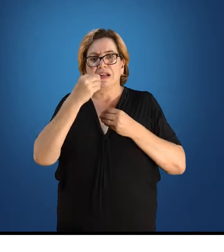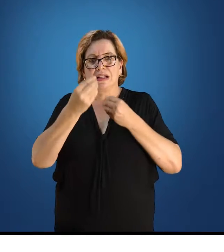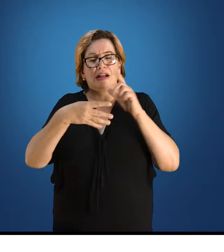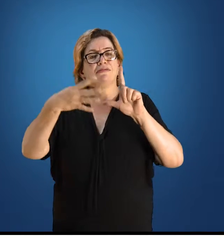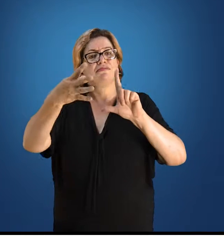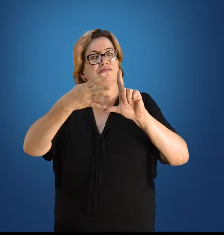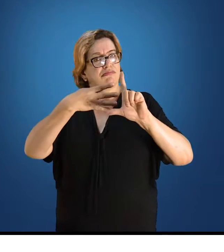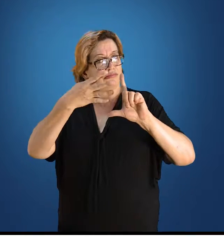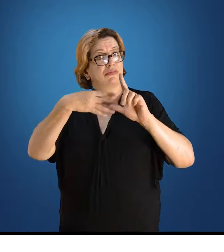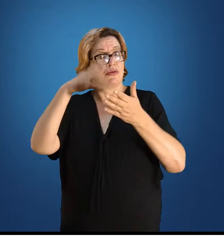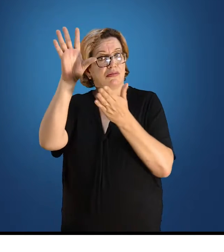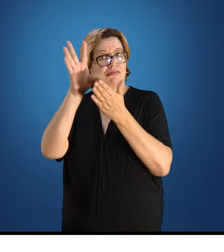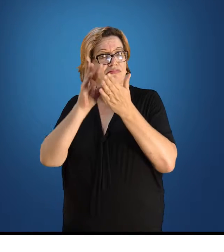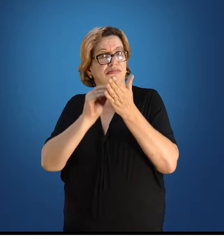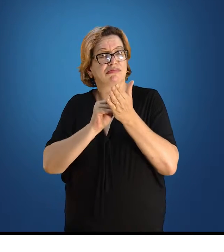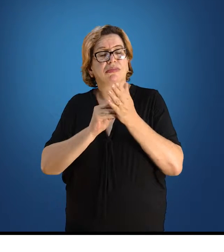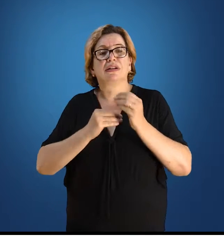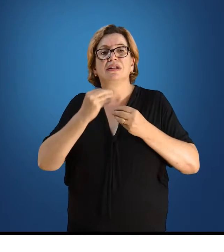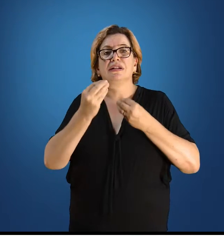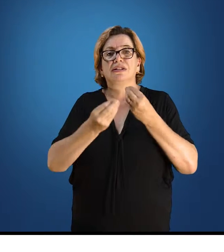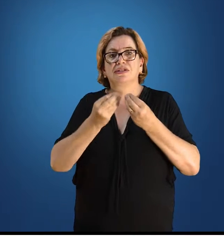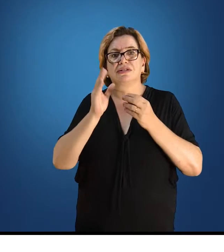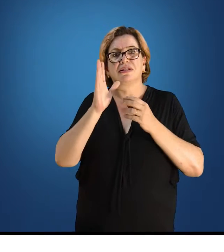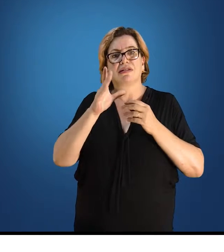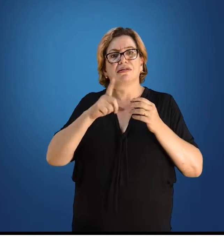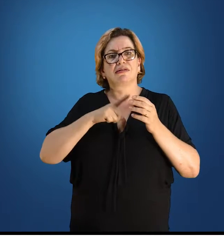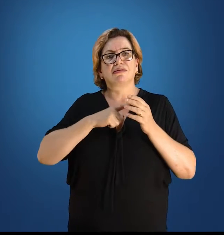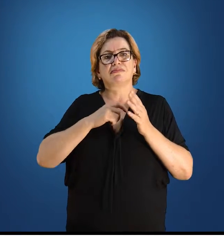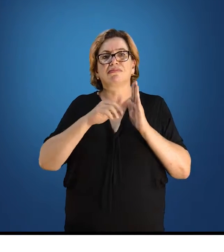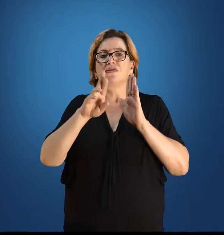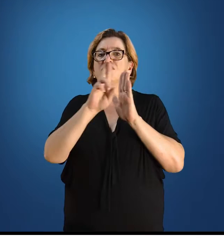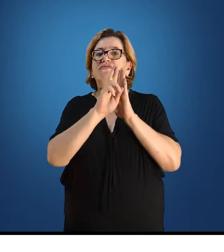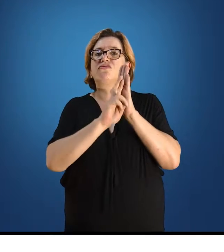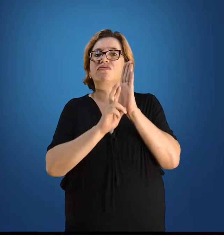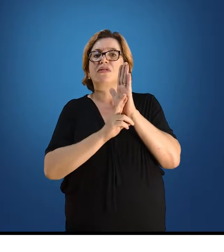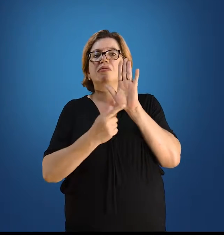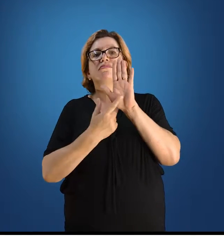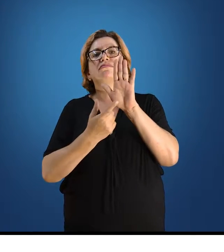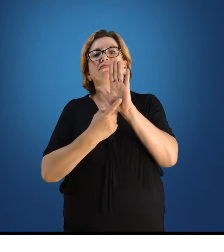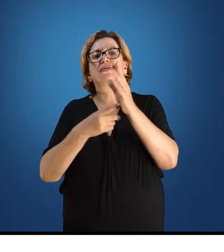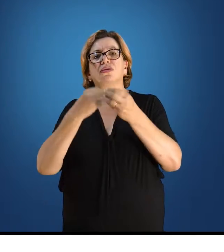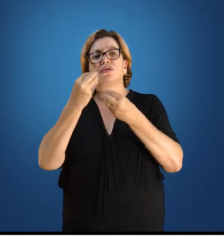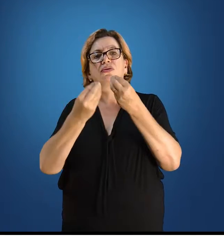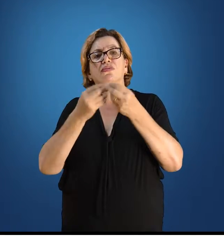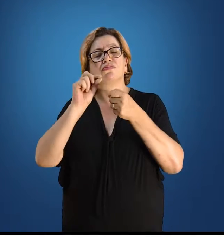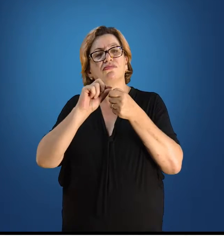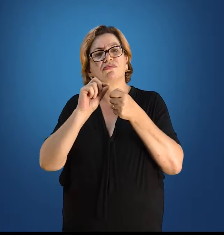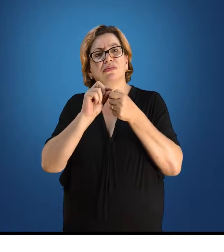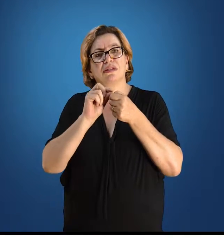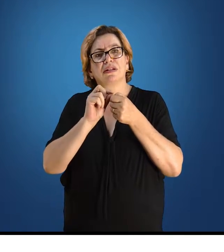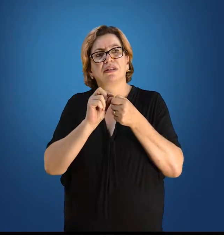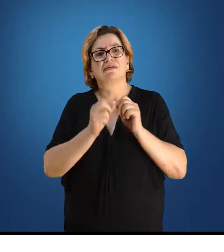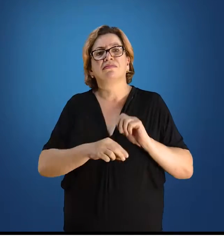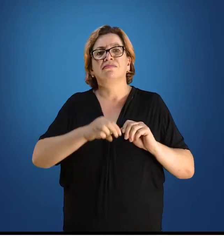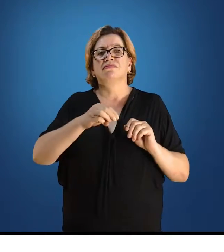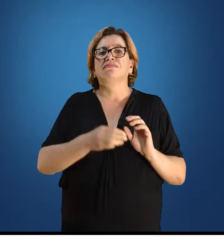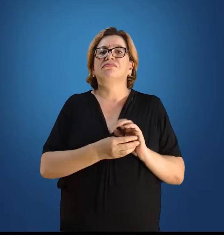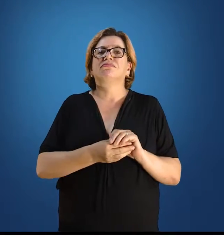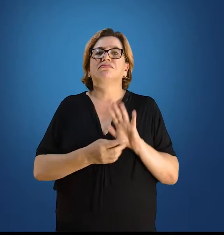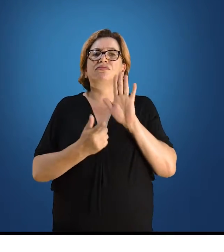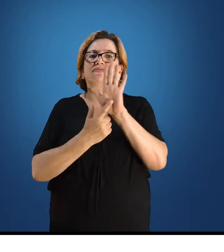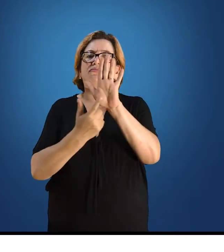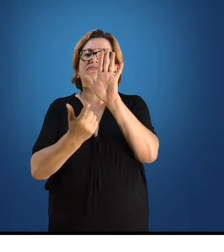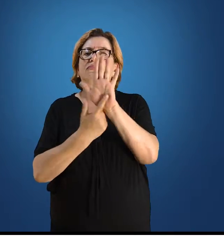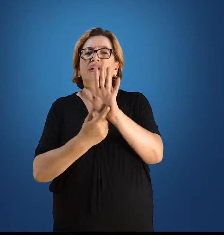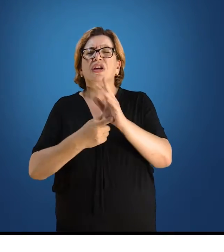para baixar. Né? Ele já contém instruções detalhadas e os modelos de tudo o que você vai fazer. Né? De qual a